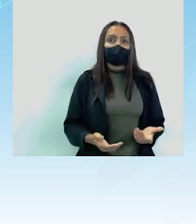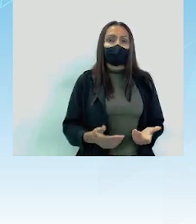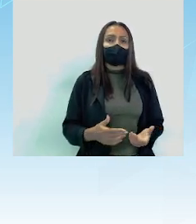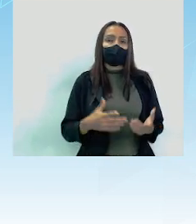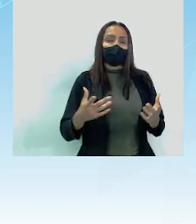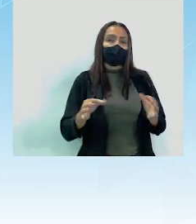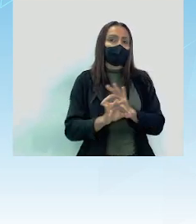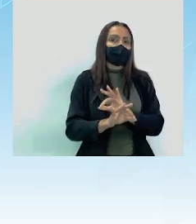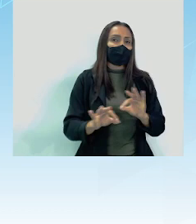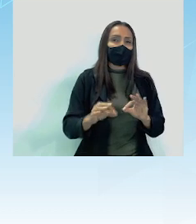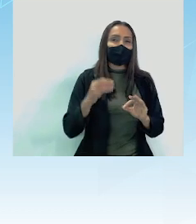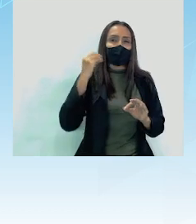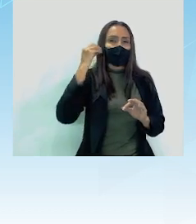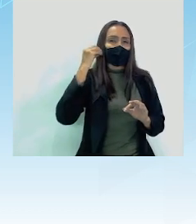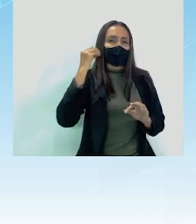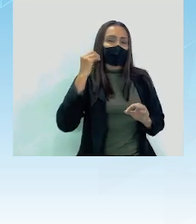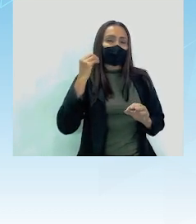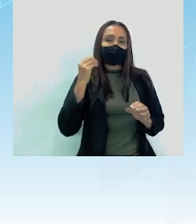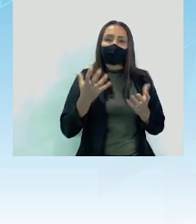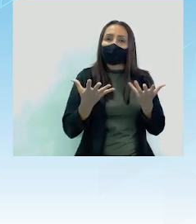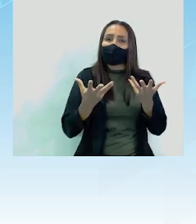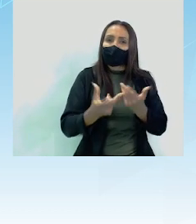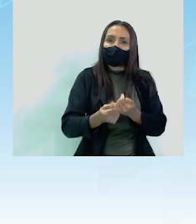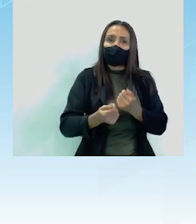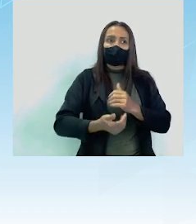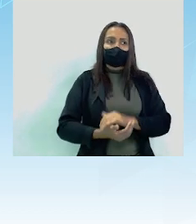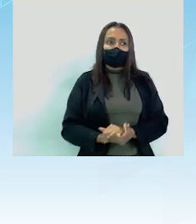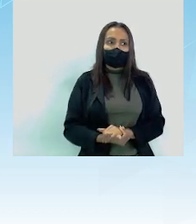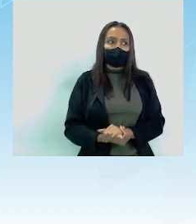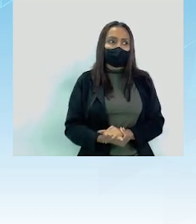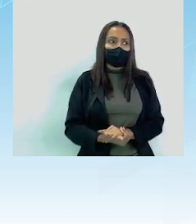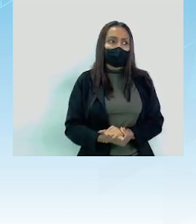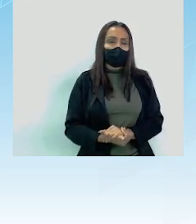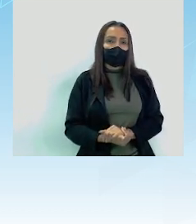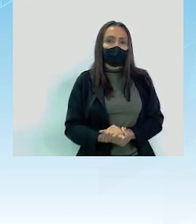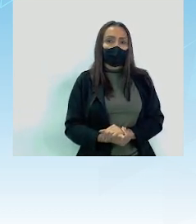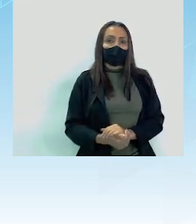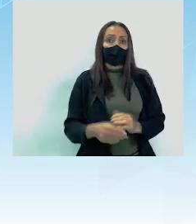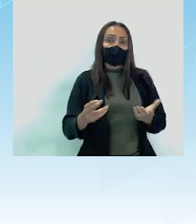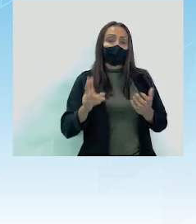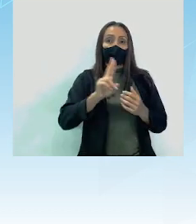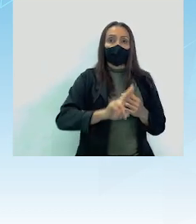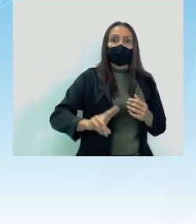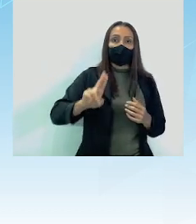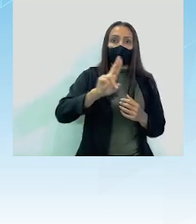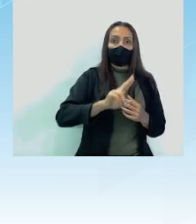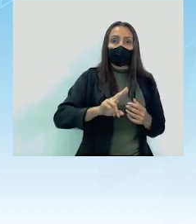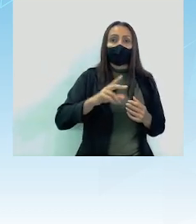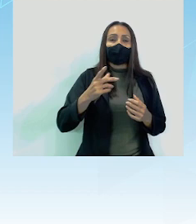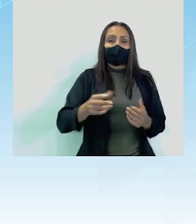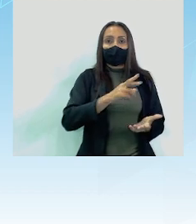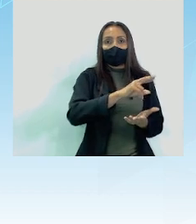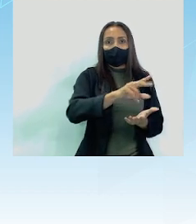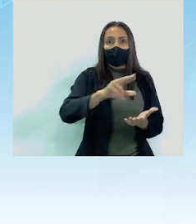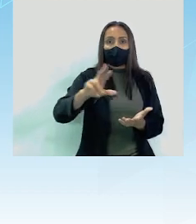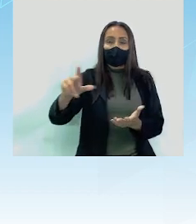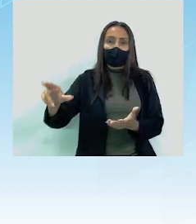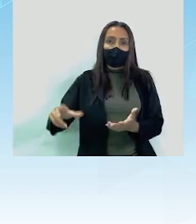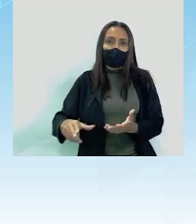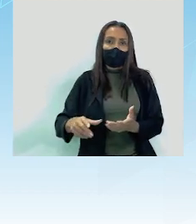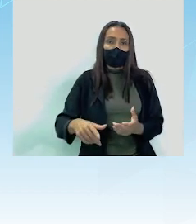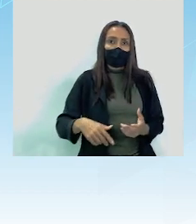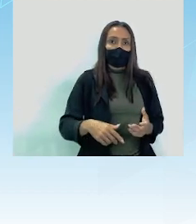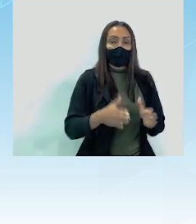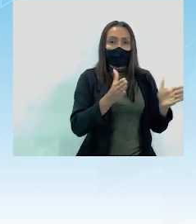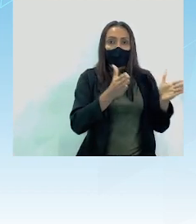é uma experiência única para eles. Tá? Trilhas de uso múltiplo, né? Podem ser usadas em diferentes estações do ano, no inverno, no verão, você